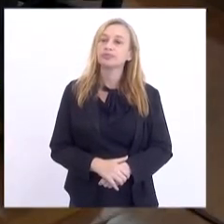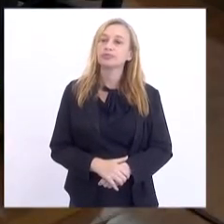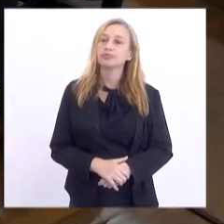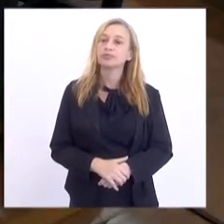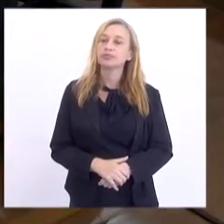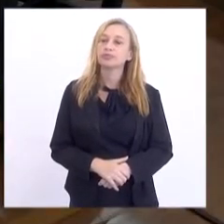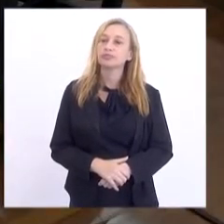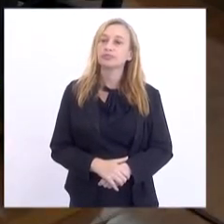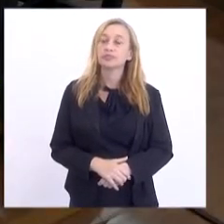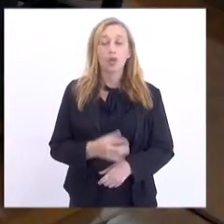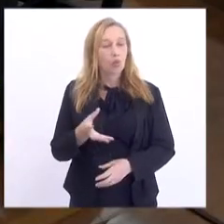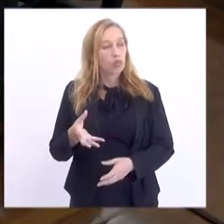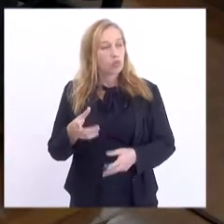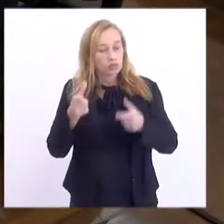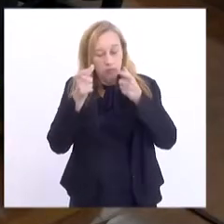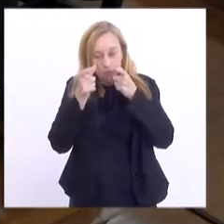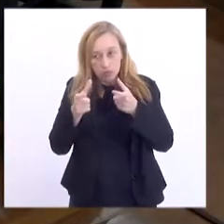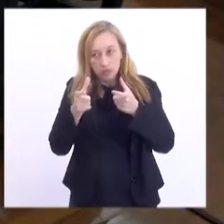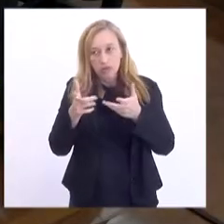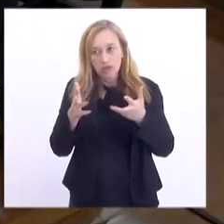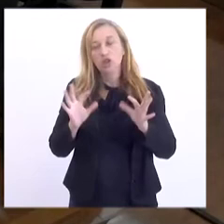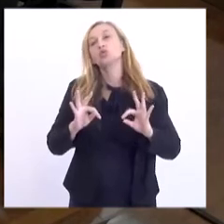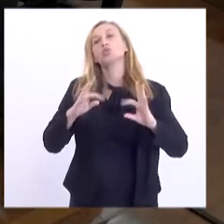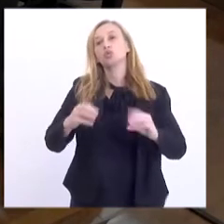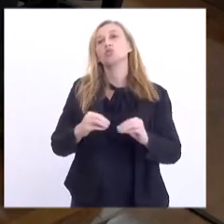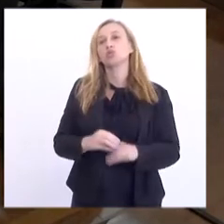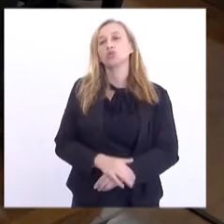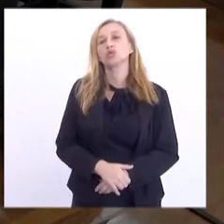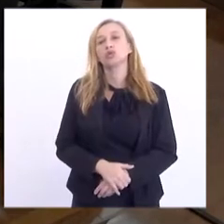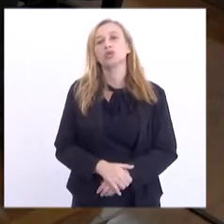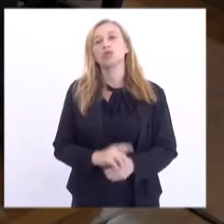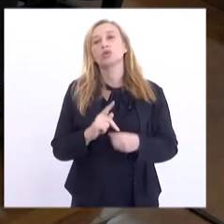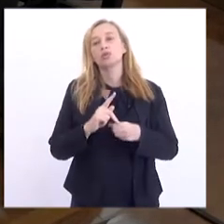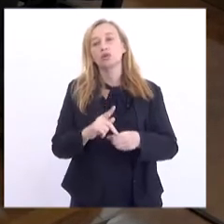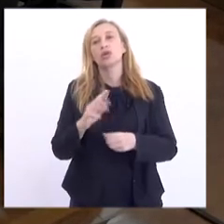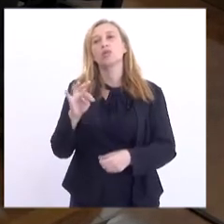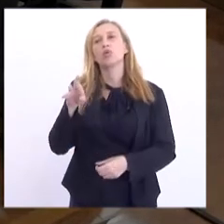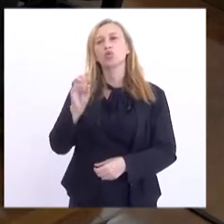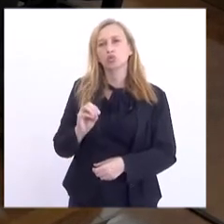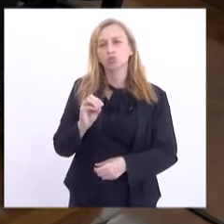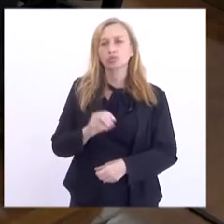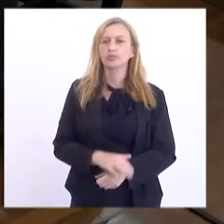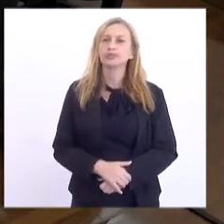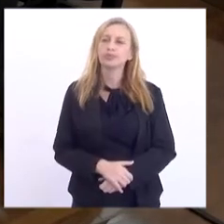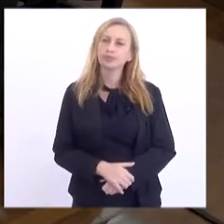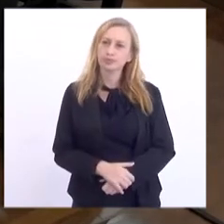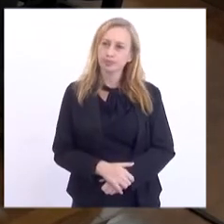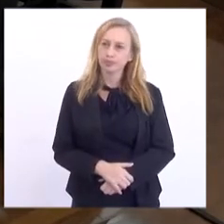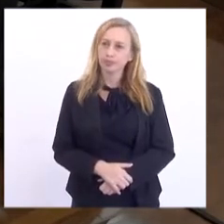e eu ouvi atentamente é o procurador Brum